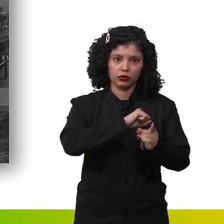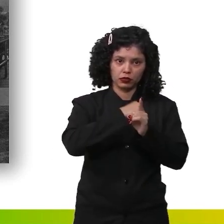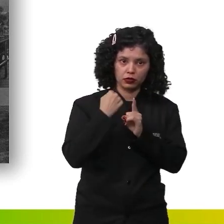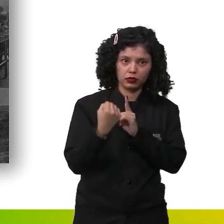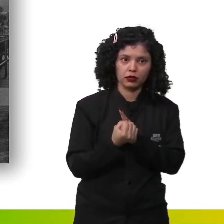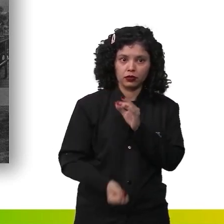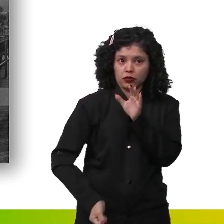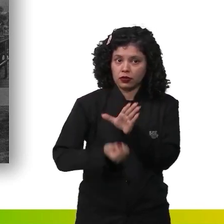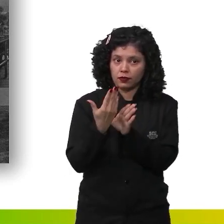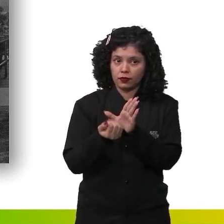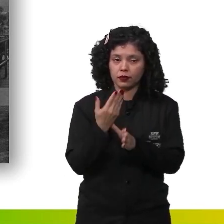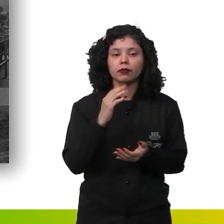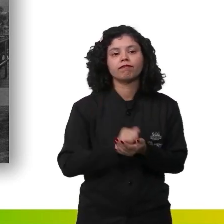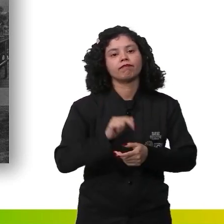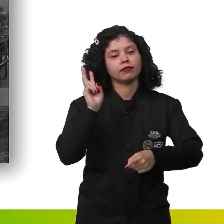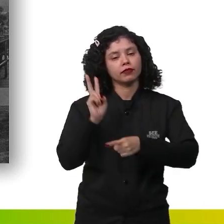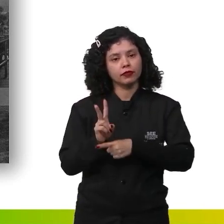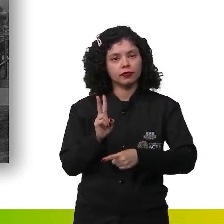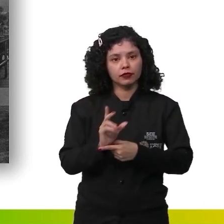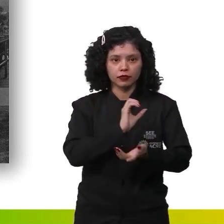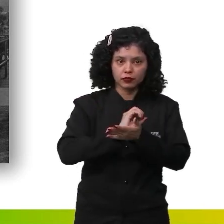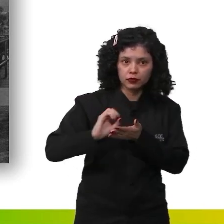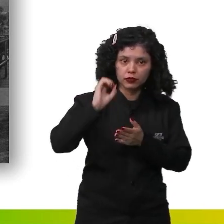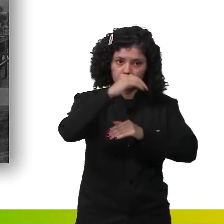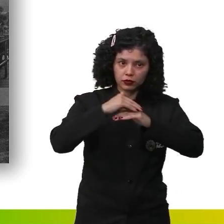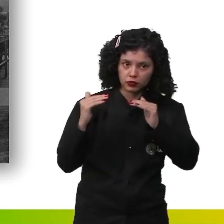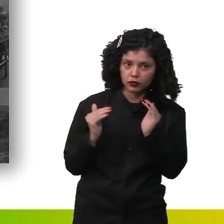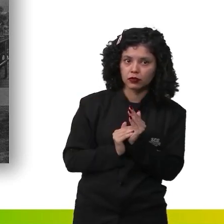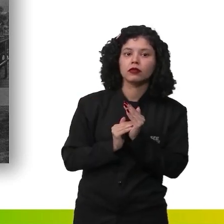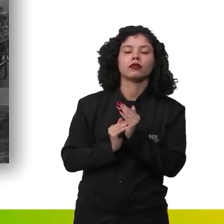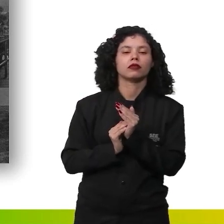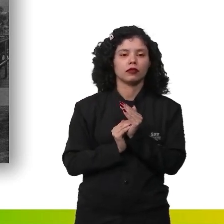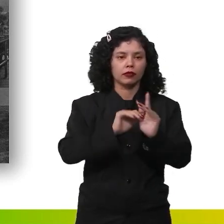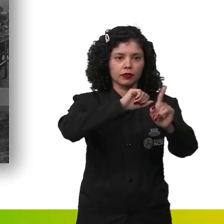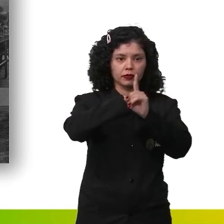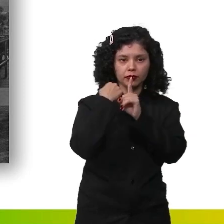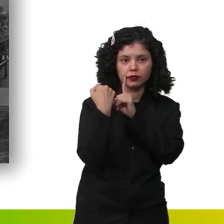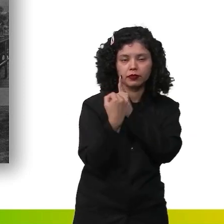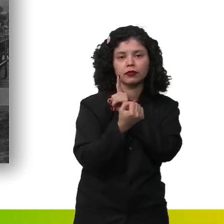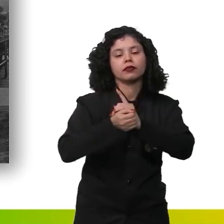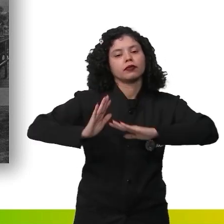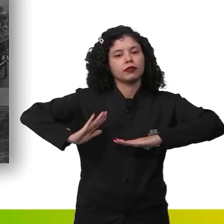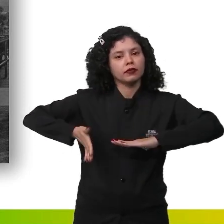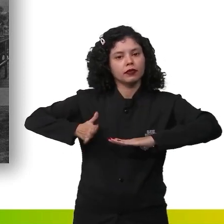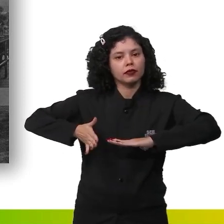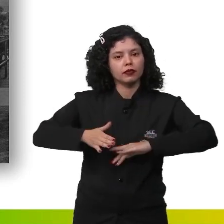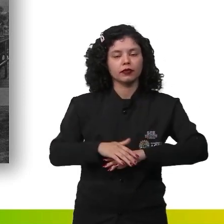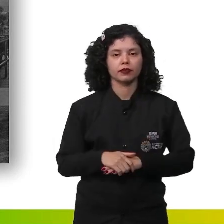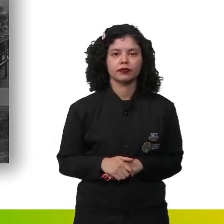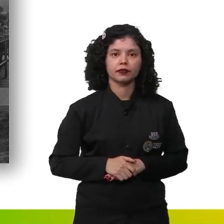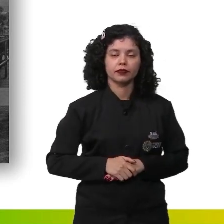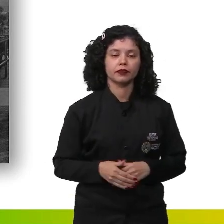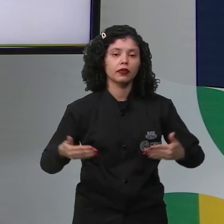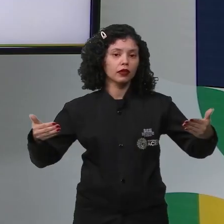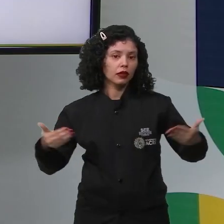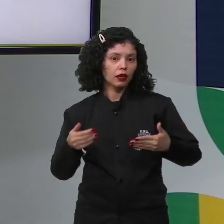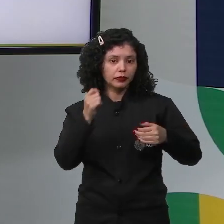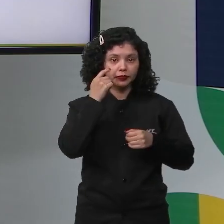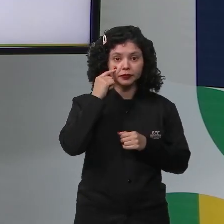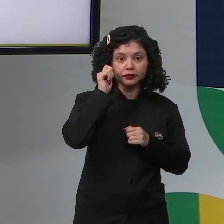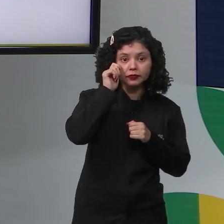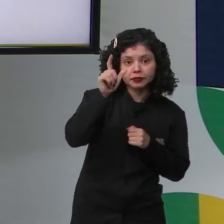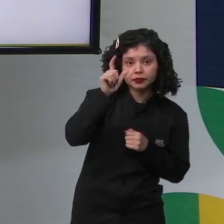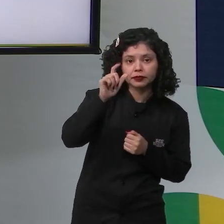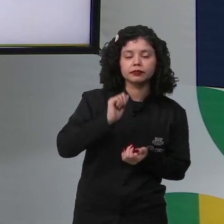coesão social, gerando solidariedade orgânica nas sociedades modernas. Então, prestem bem